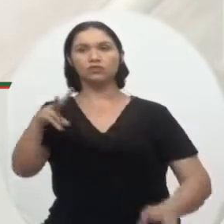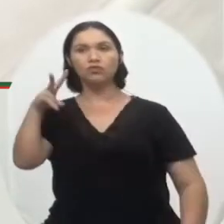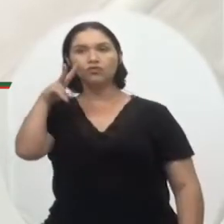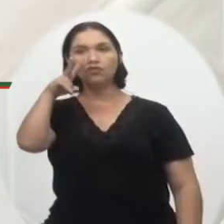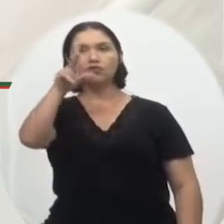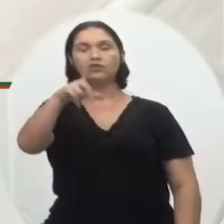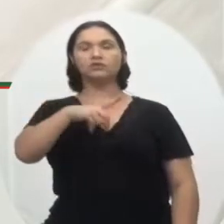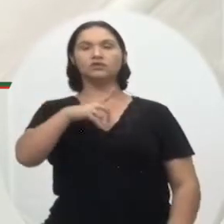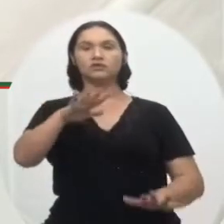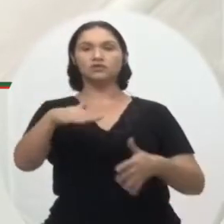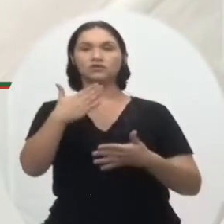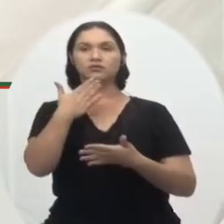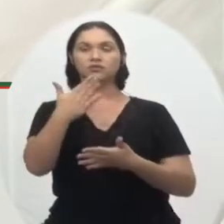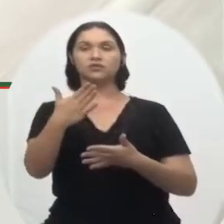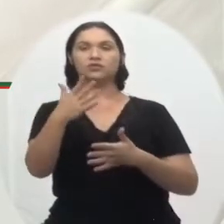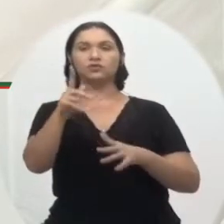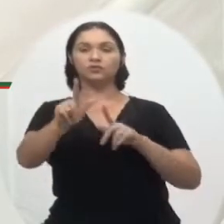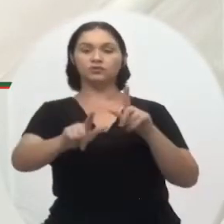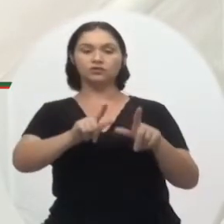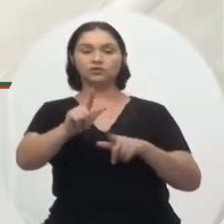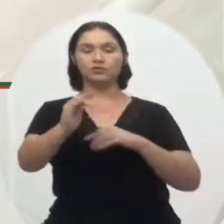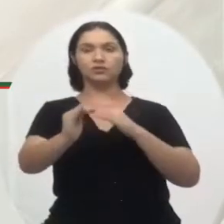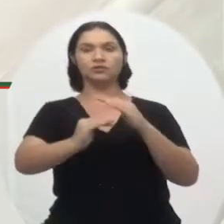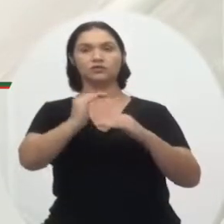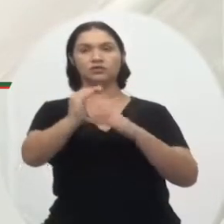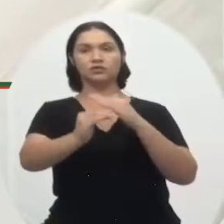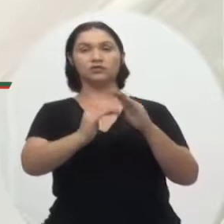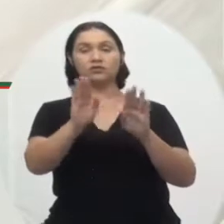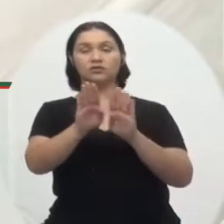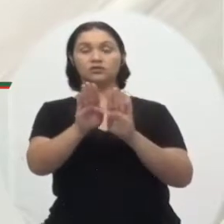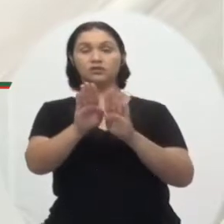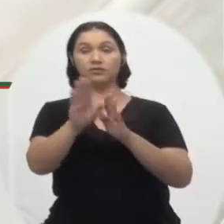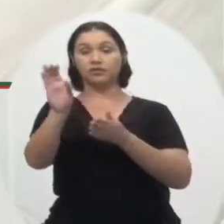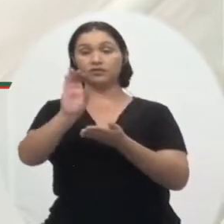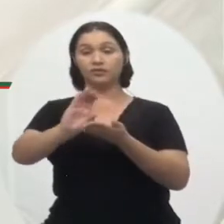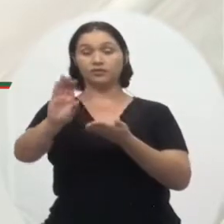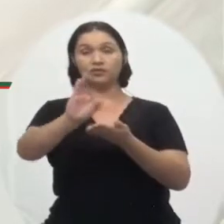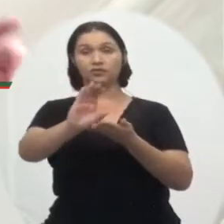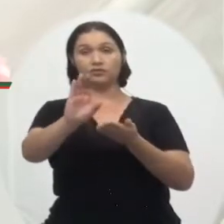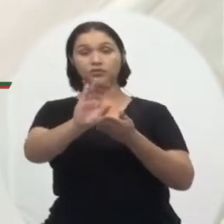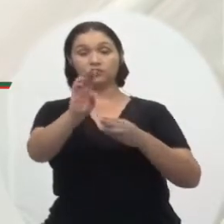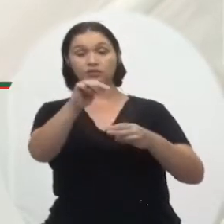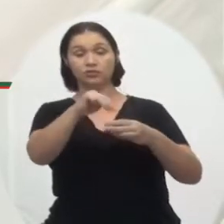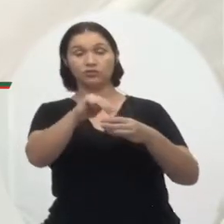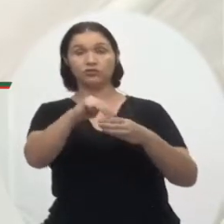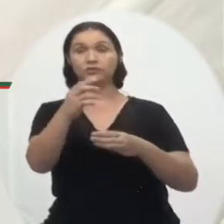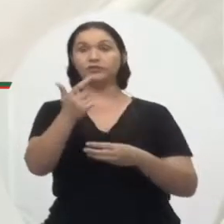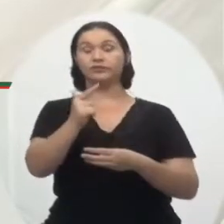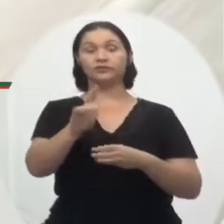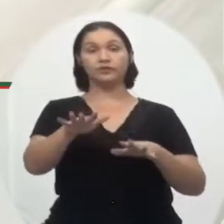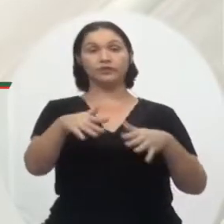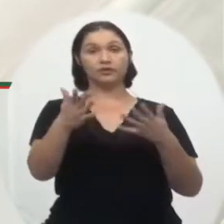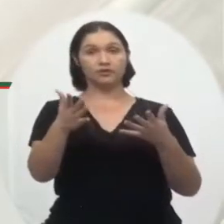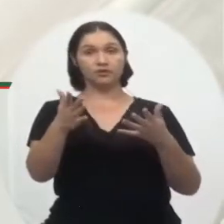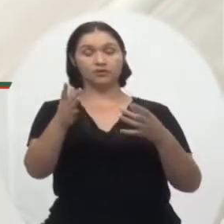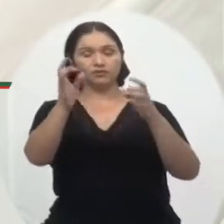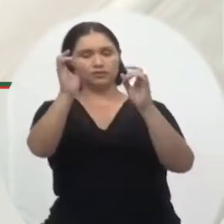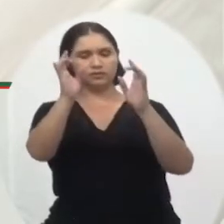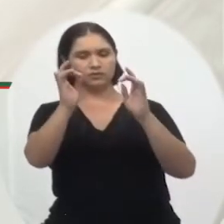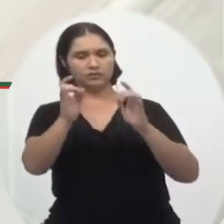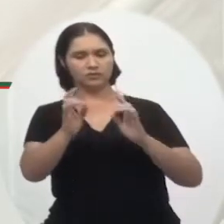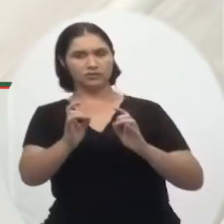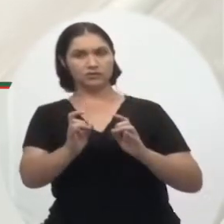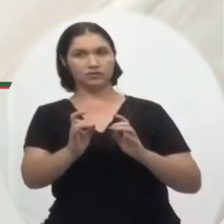ou para investimento, principalmente nos novos municípios onde ainda não existiu. No caso específico dessa leva de agências que